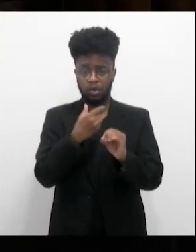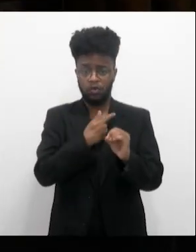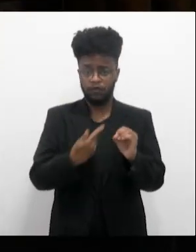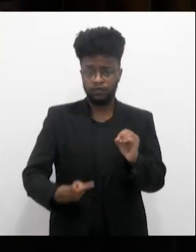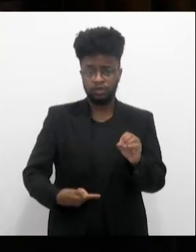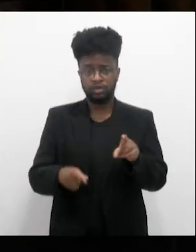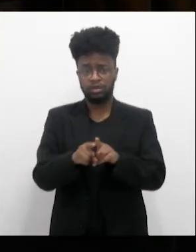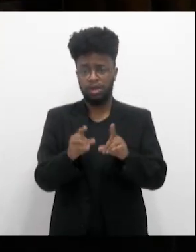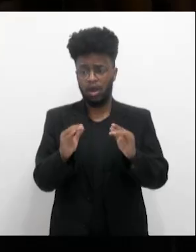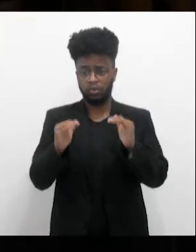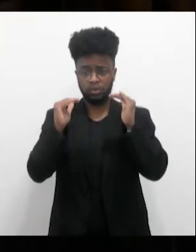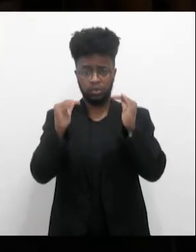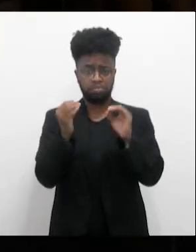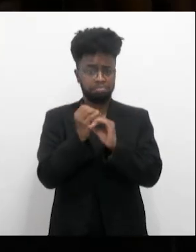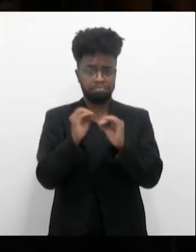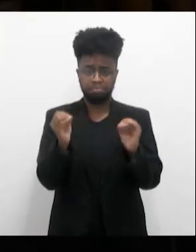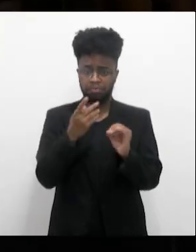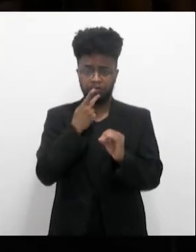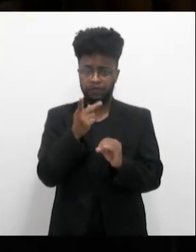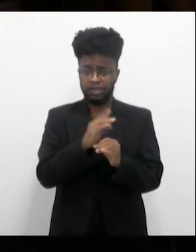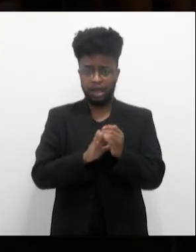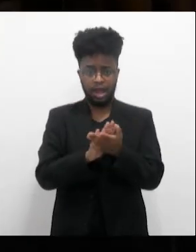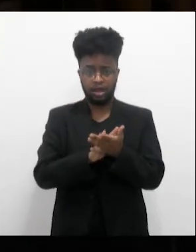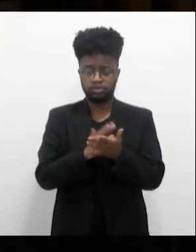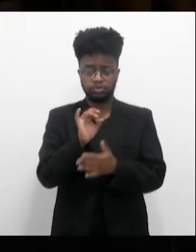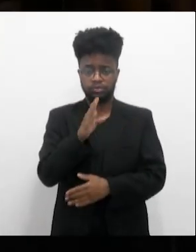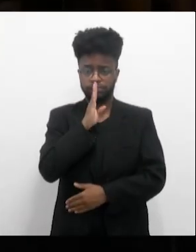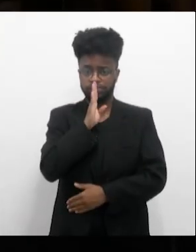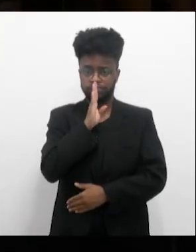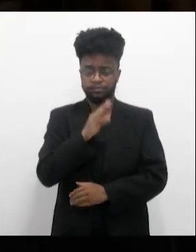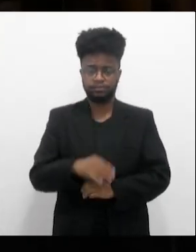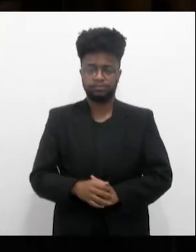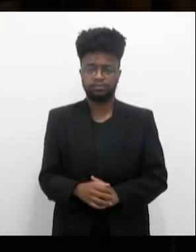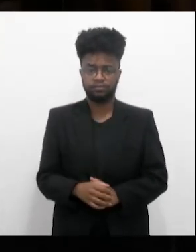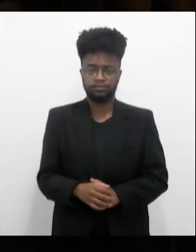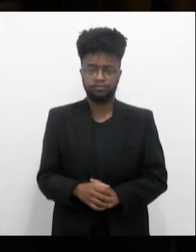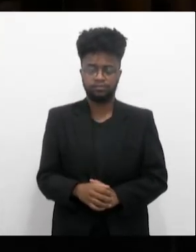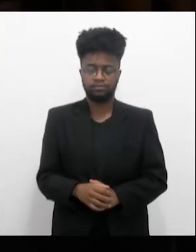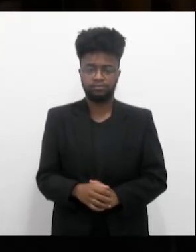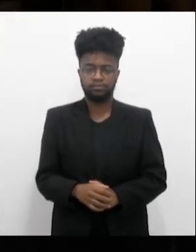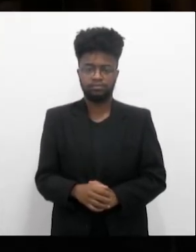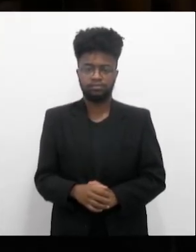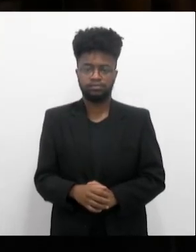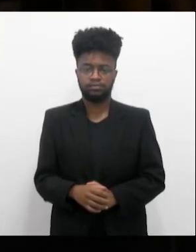nem as autoridades do Estado se pronunciarem sobre a matéria.